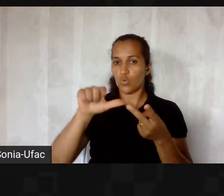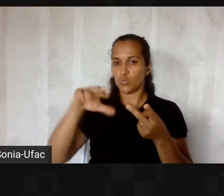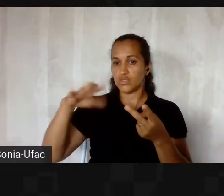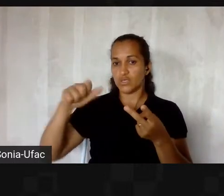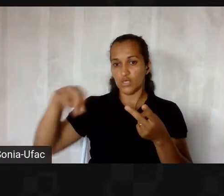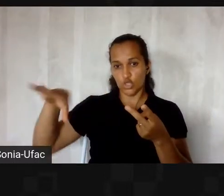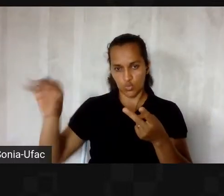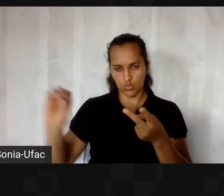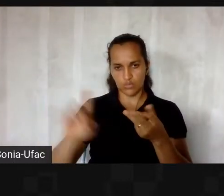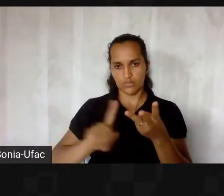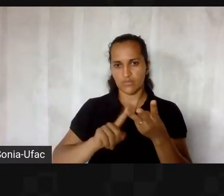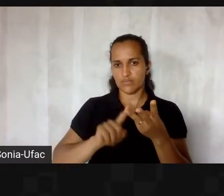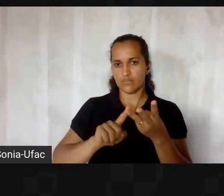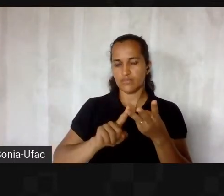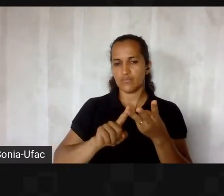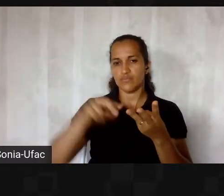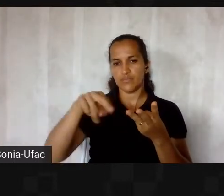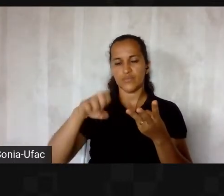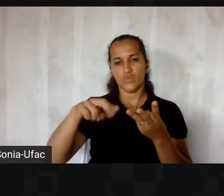o Nezinha,